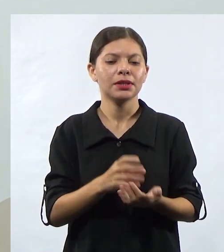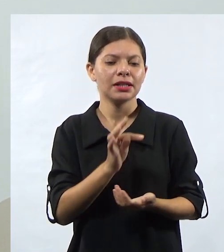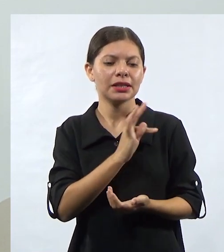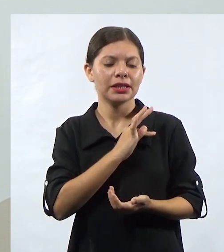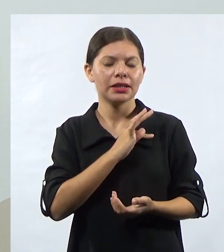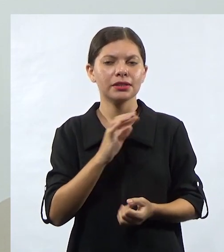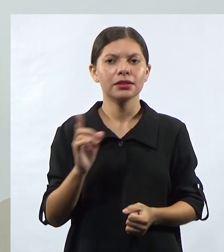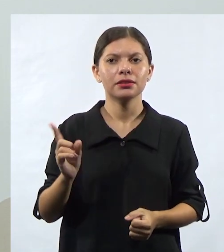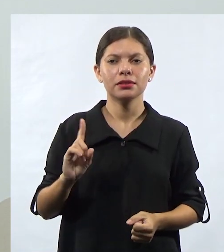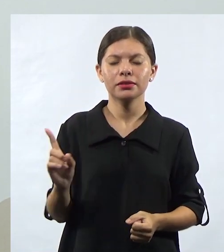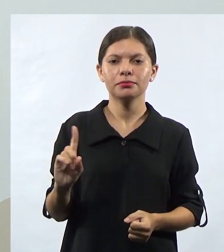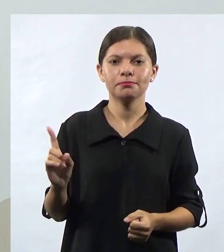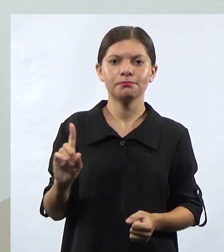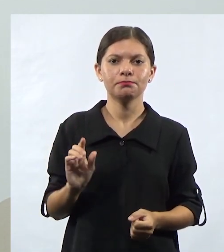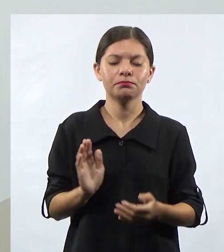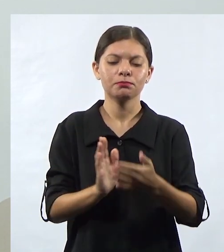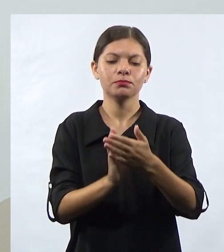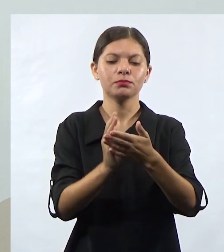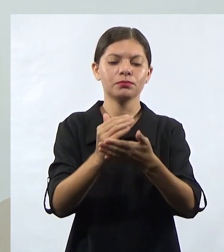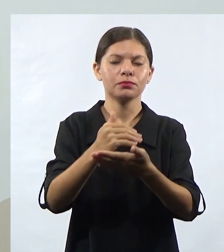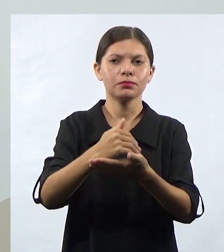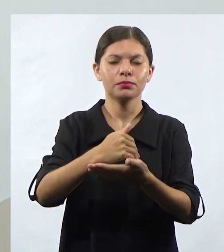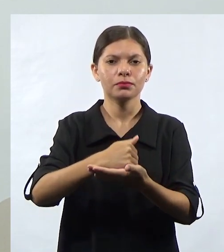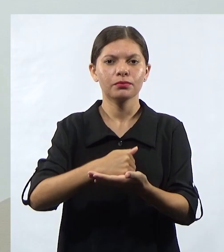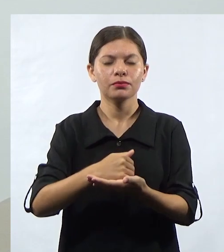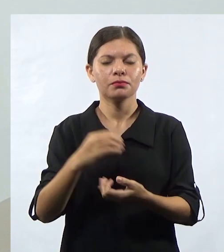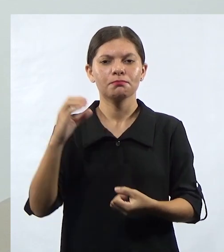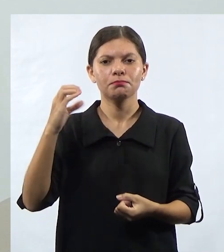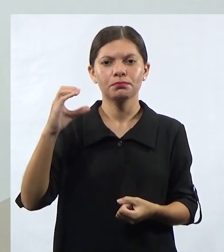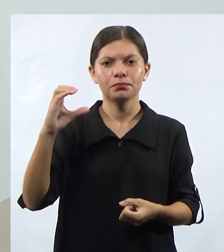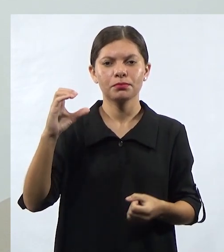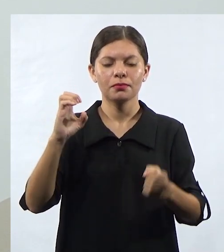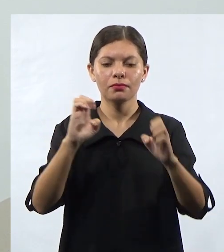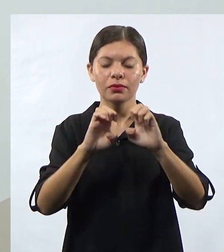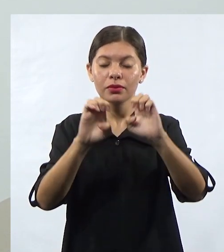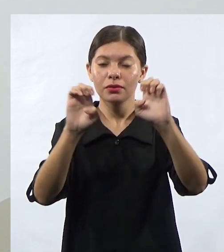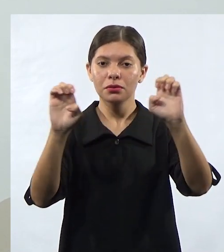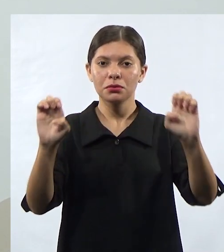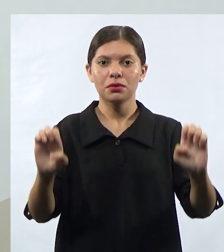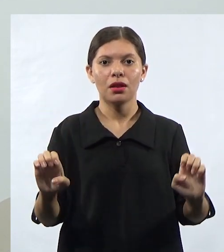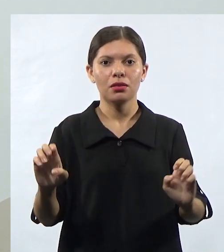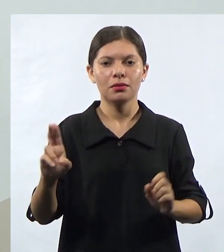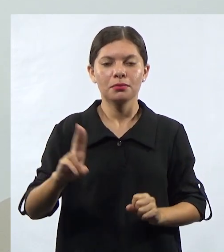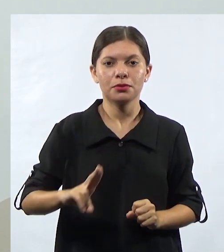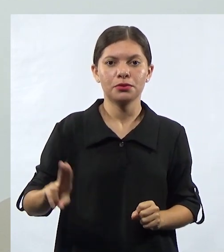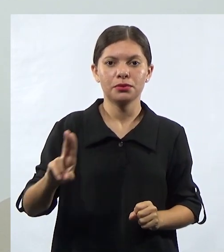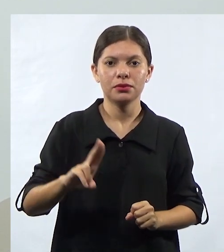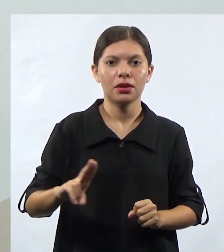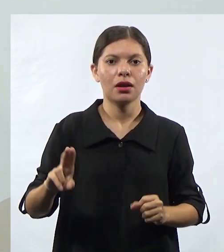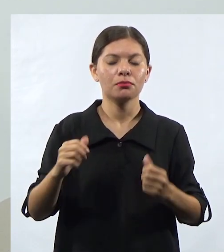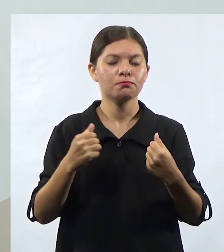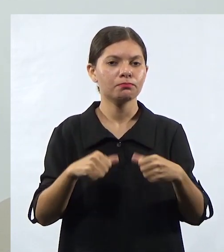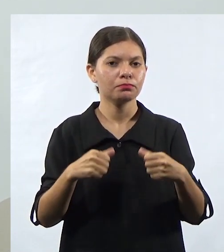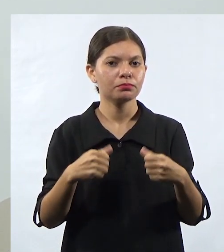de coleta de dados cientificamente estruturado. Você pode utilizar ele, mas